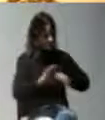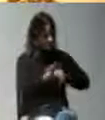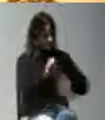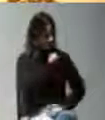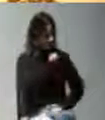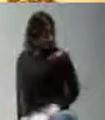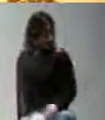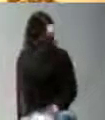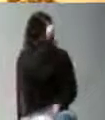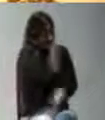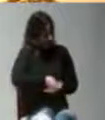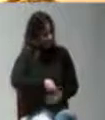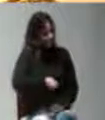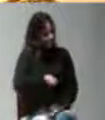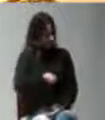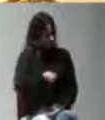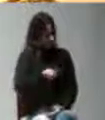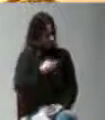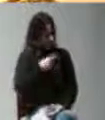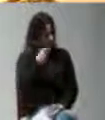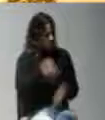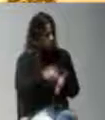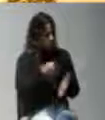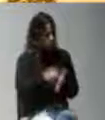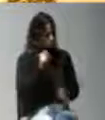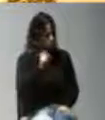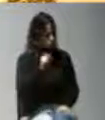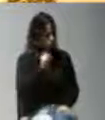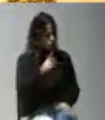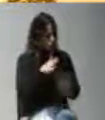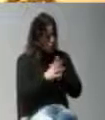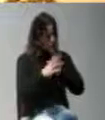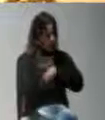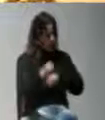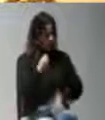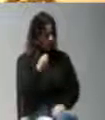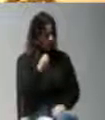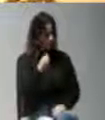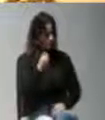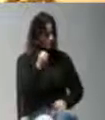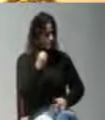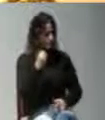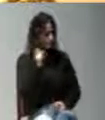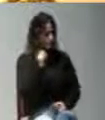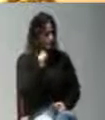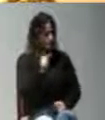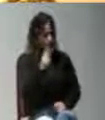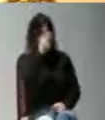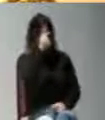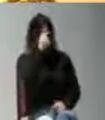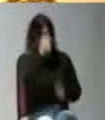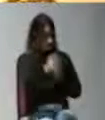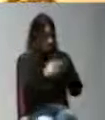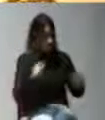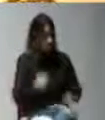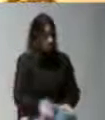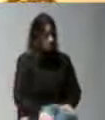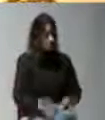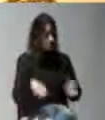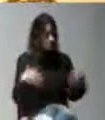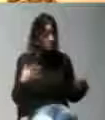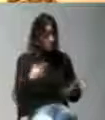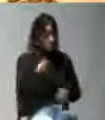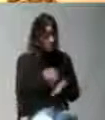de cátedra na Universidade de Brasília. E algumas autoridades de quilates subalternos tentaram fazer o mesmo pelos